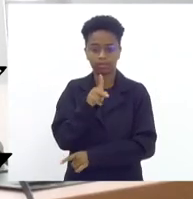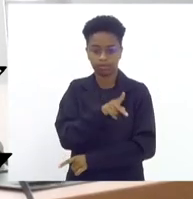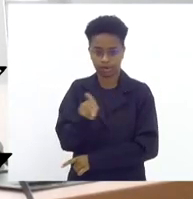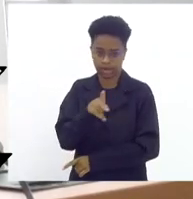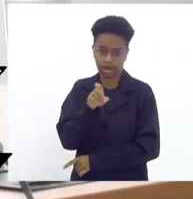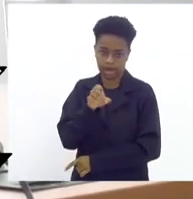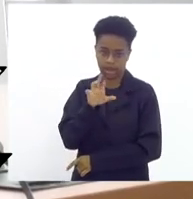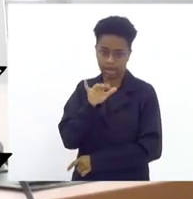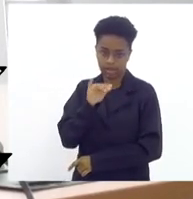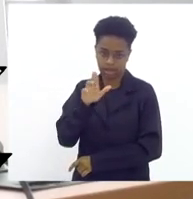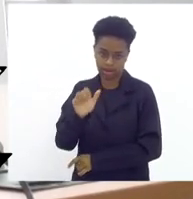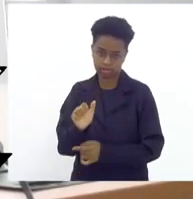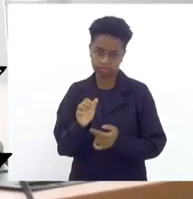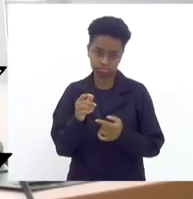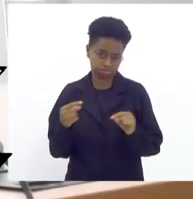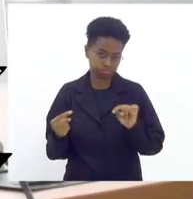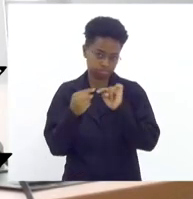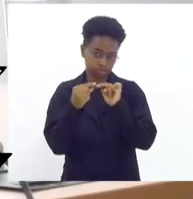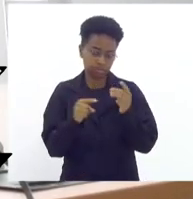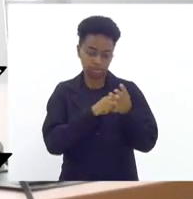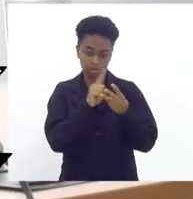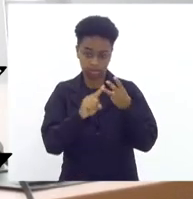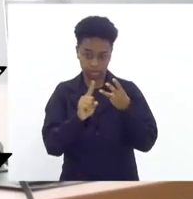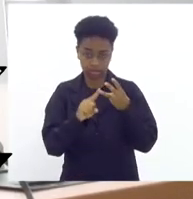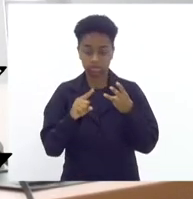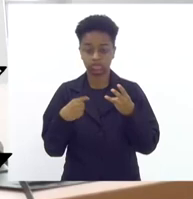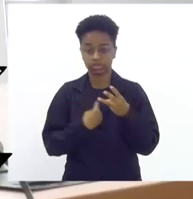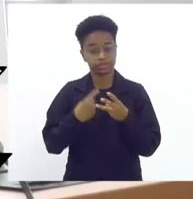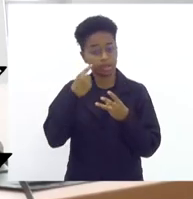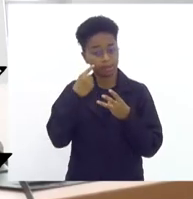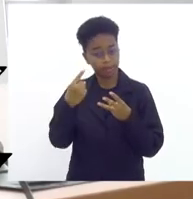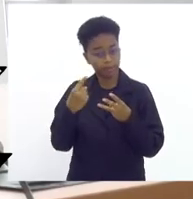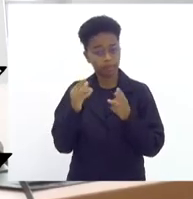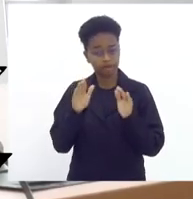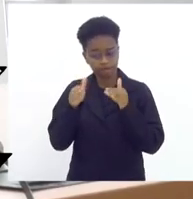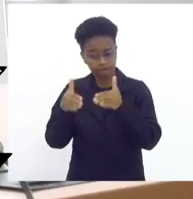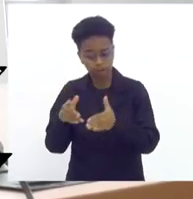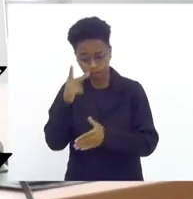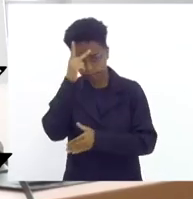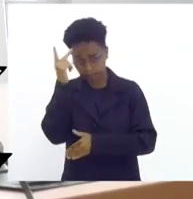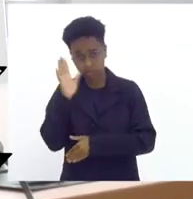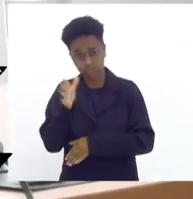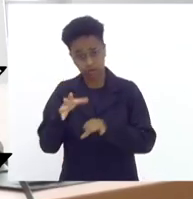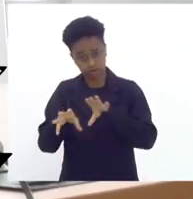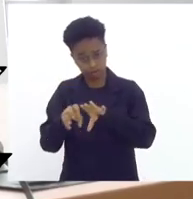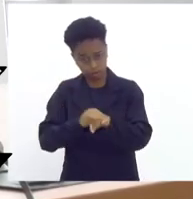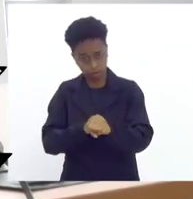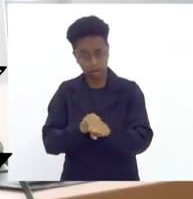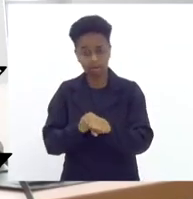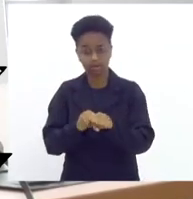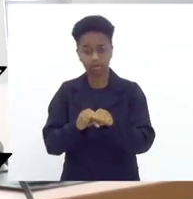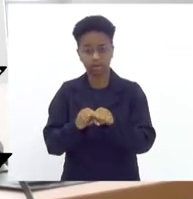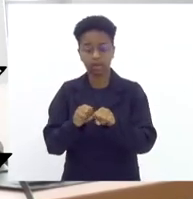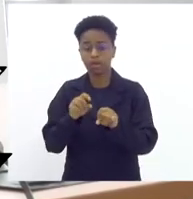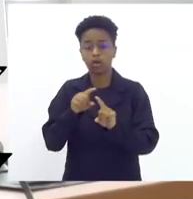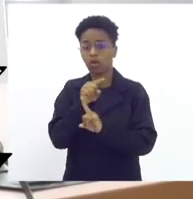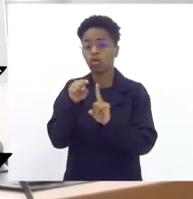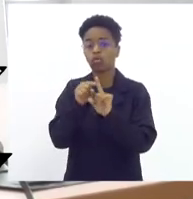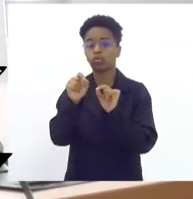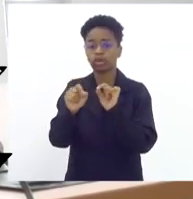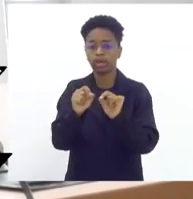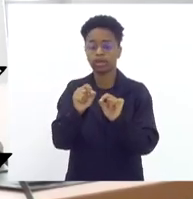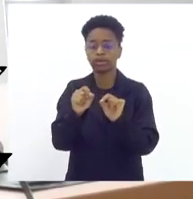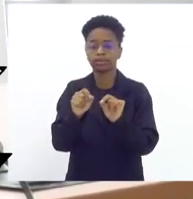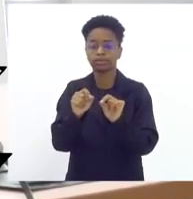deixa mentir e teve uma terceira né pensando já no público que tem escolarização que visava a